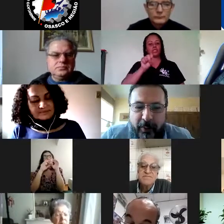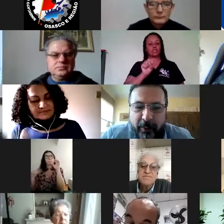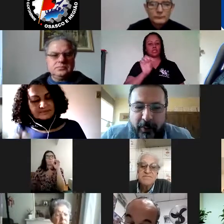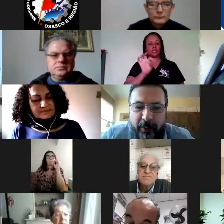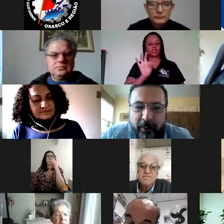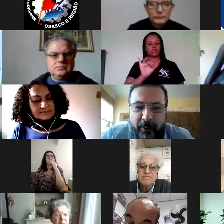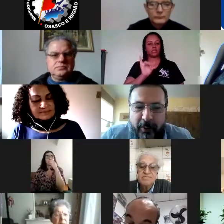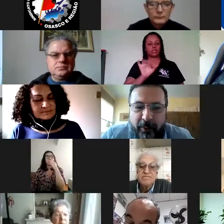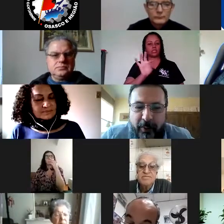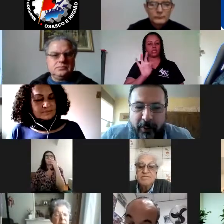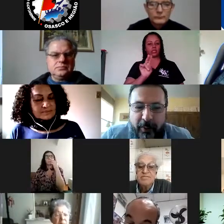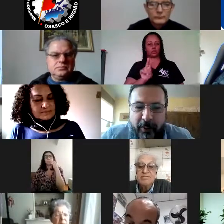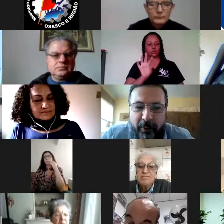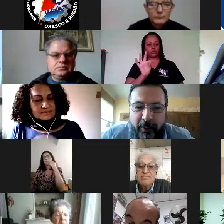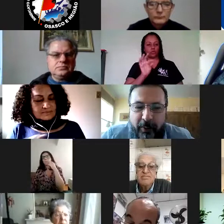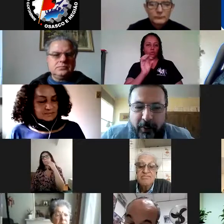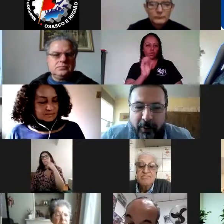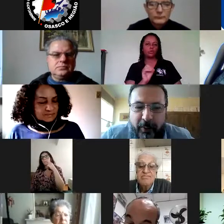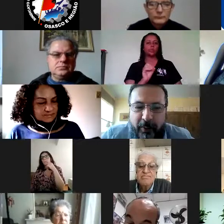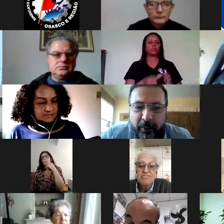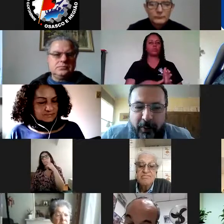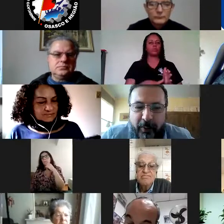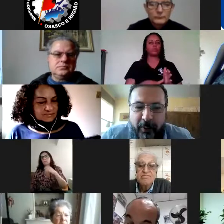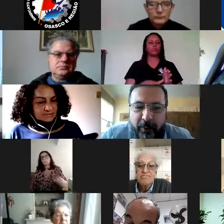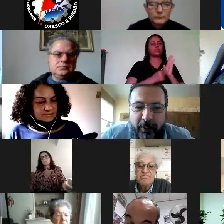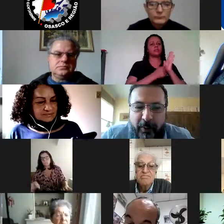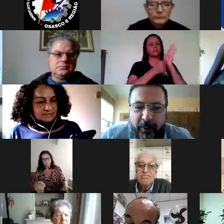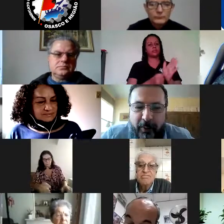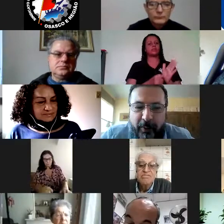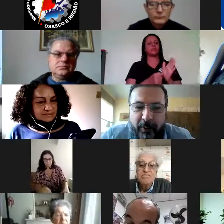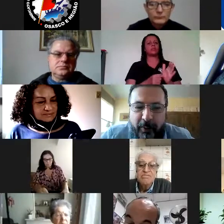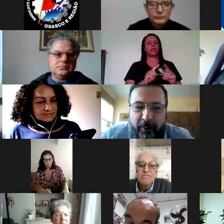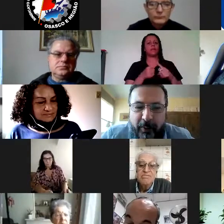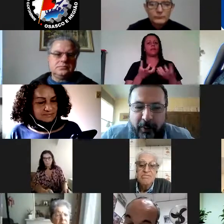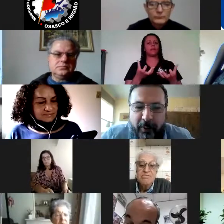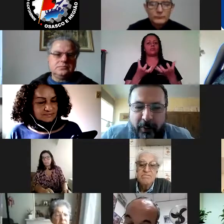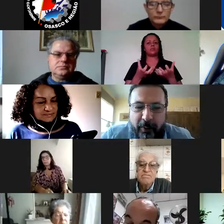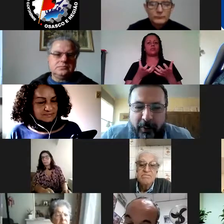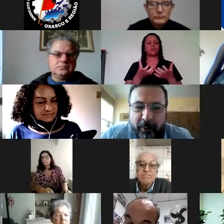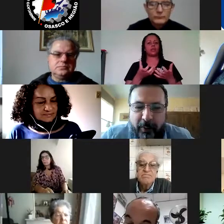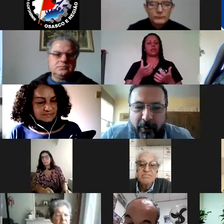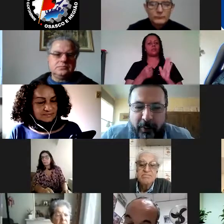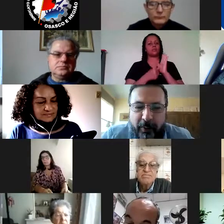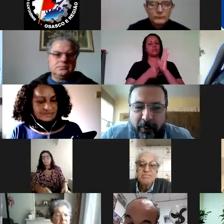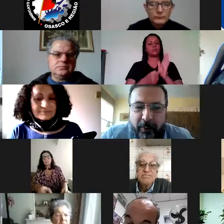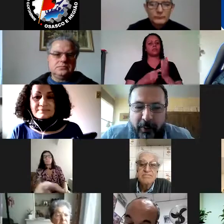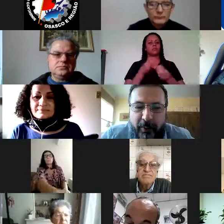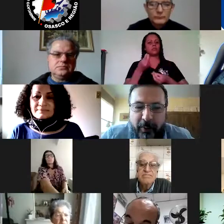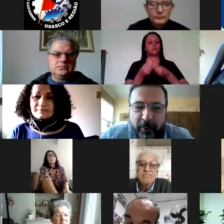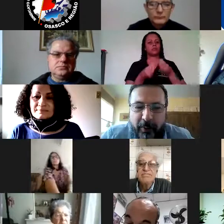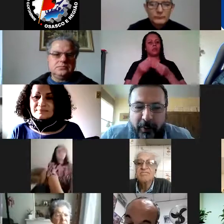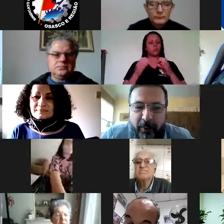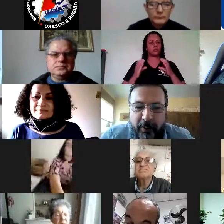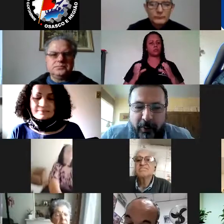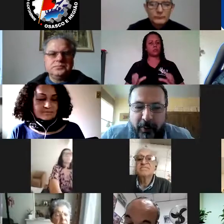coletivação, né, que me apresentei no começo, mas como cidadão mesmo, né? Cidadão brasileiro, até para